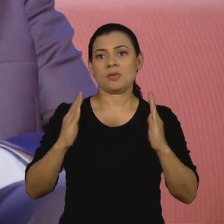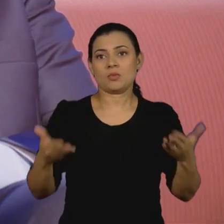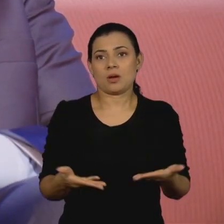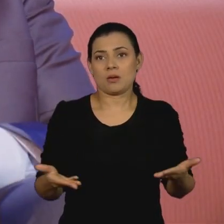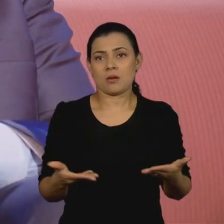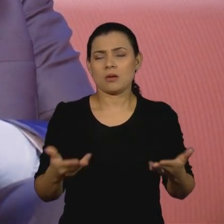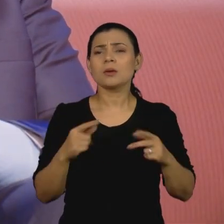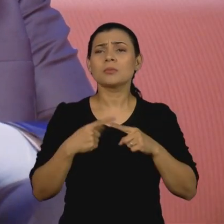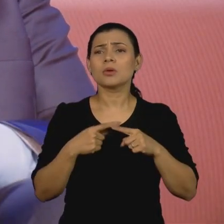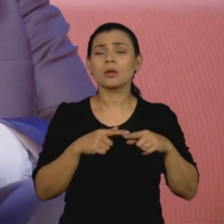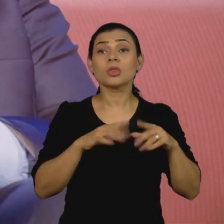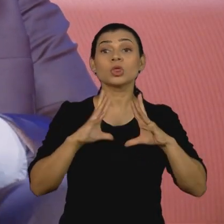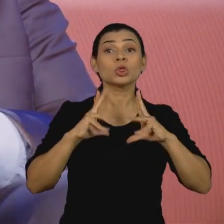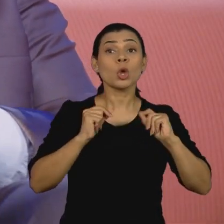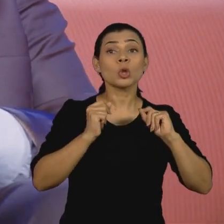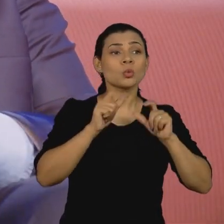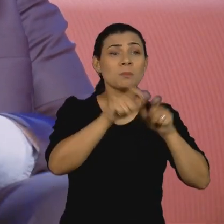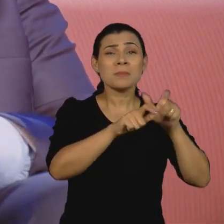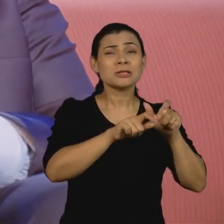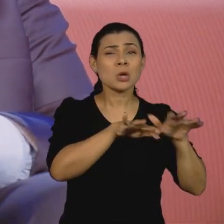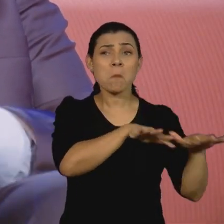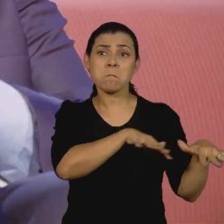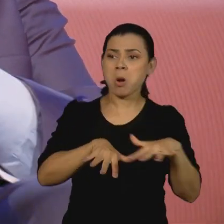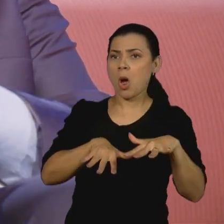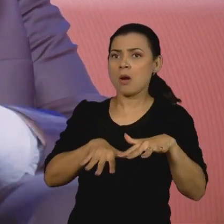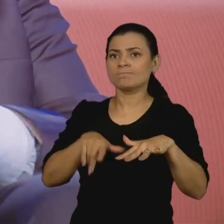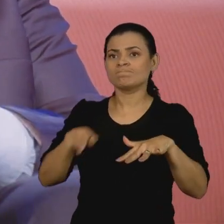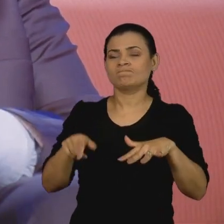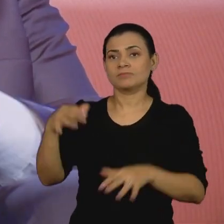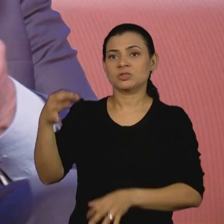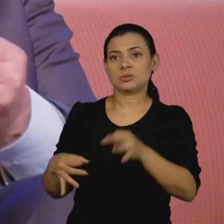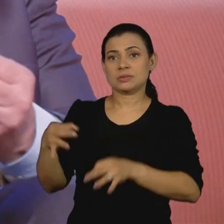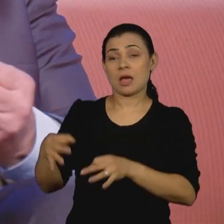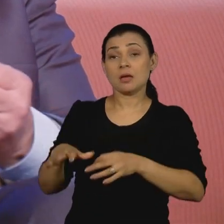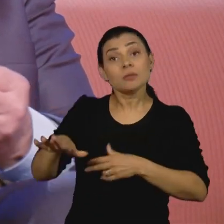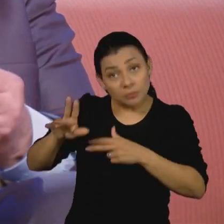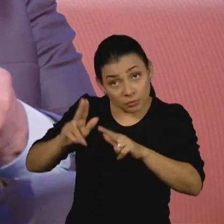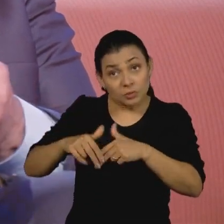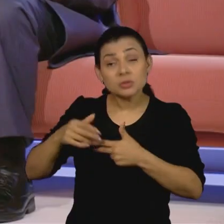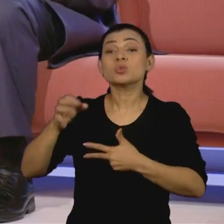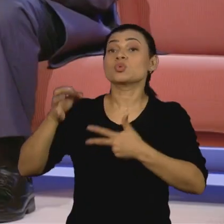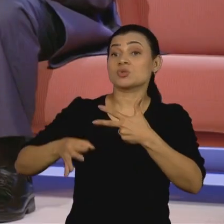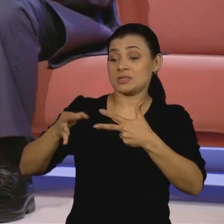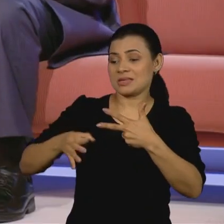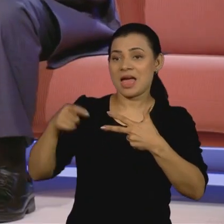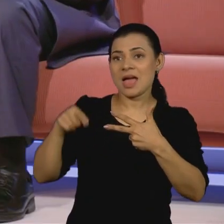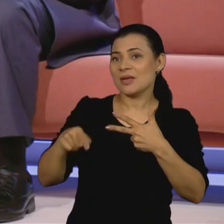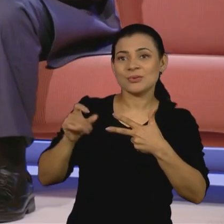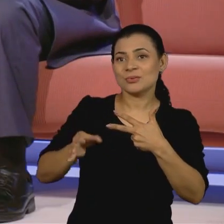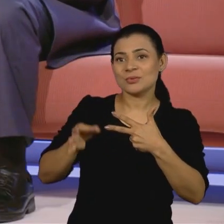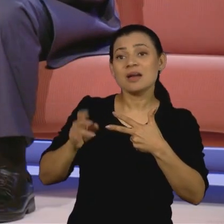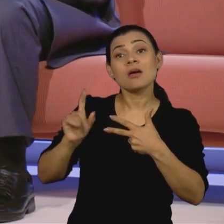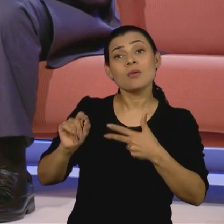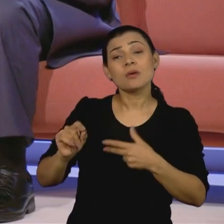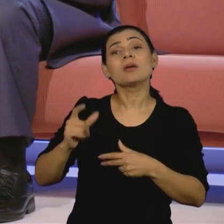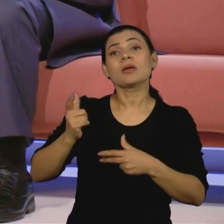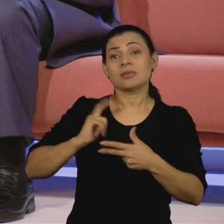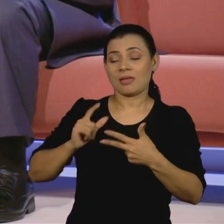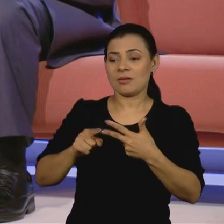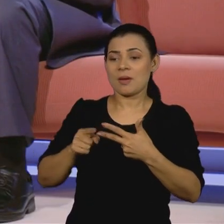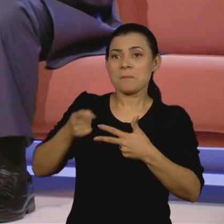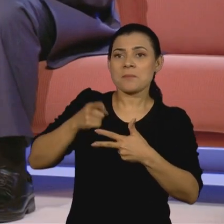efetivamente, ele é o árbitro é um poder que é árbitro das ações dos demais